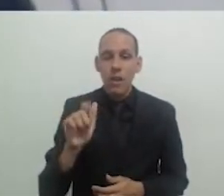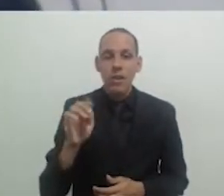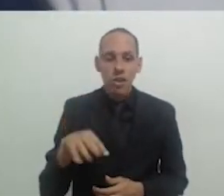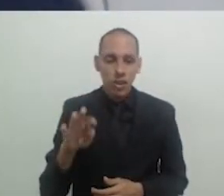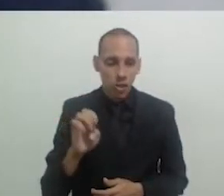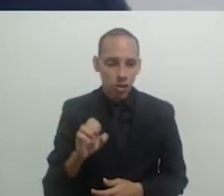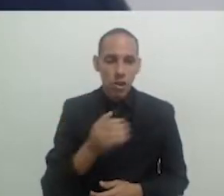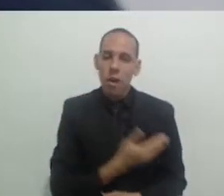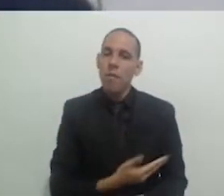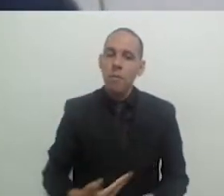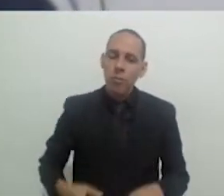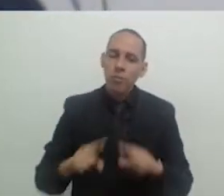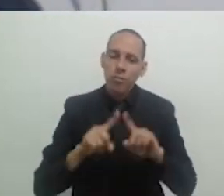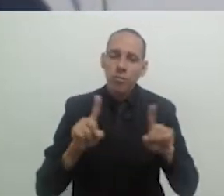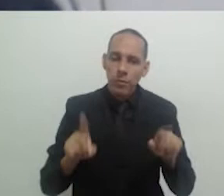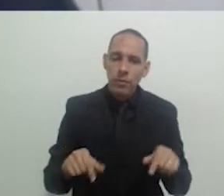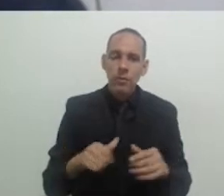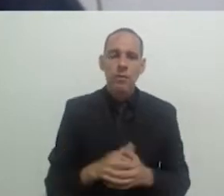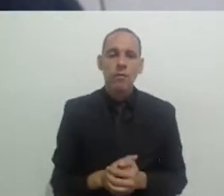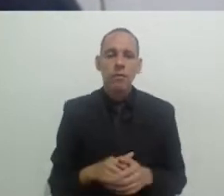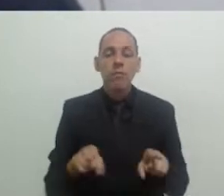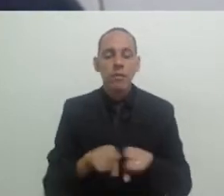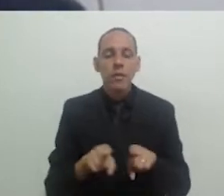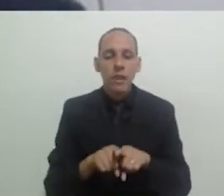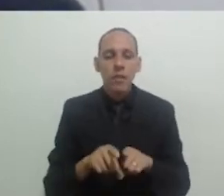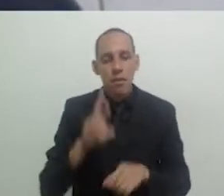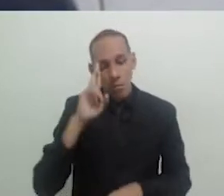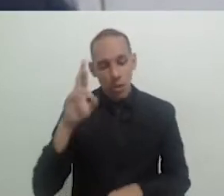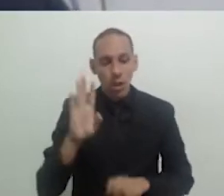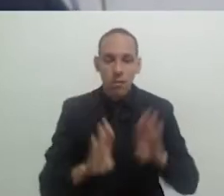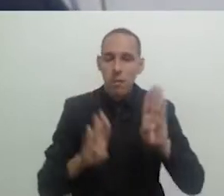comissão de licitação e advogado do município, dentre outros.